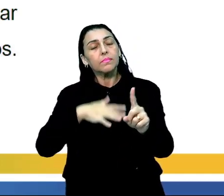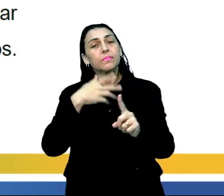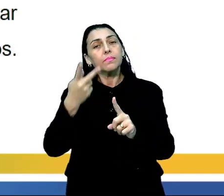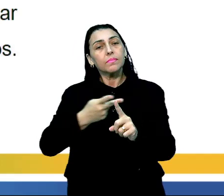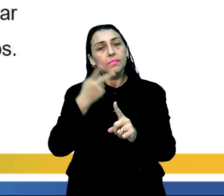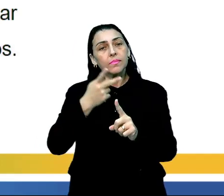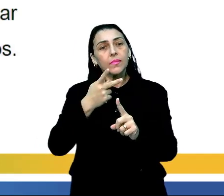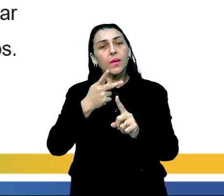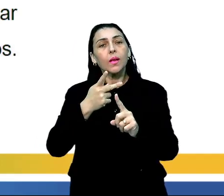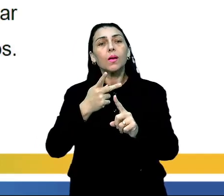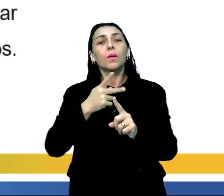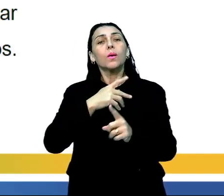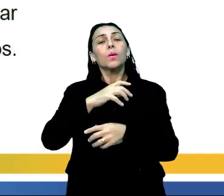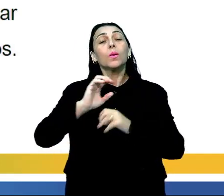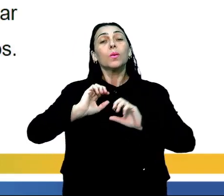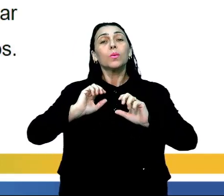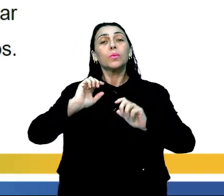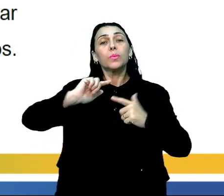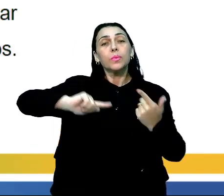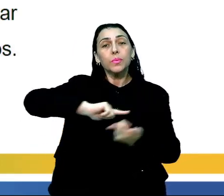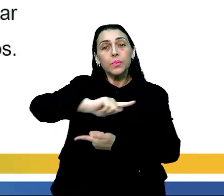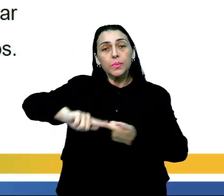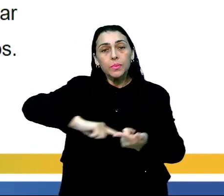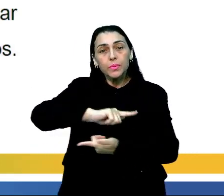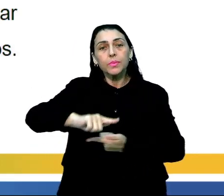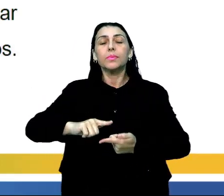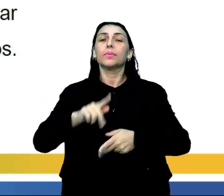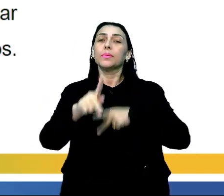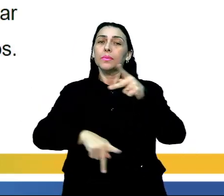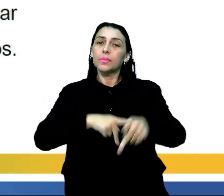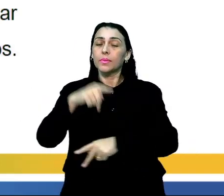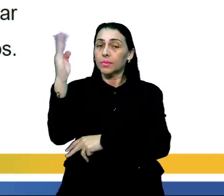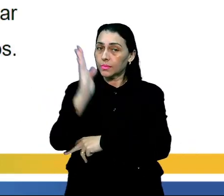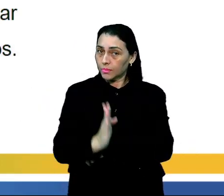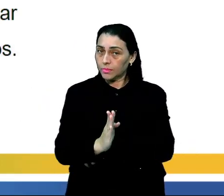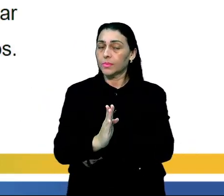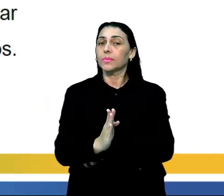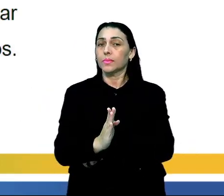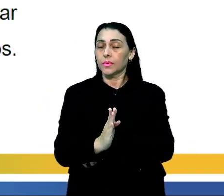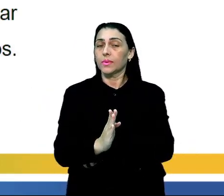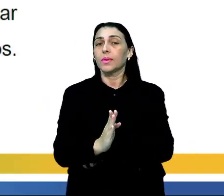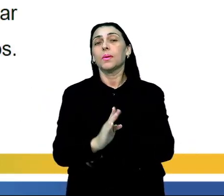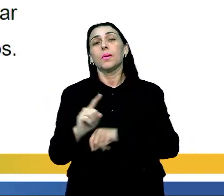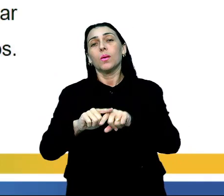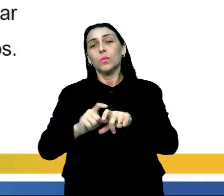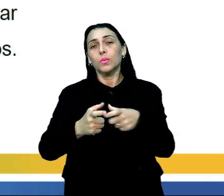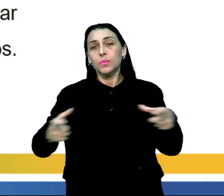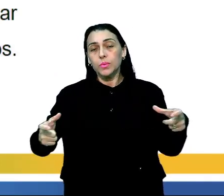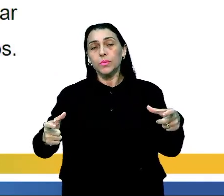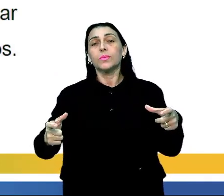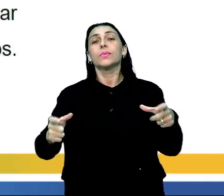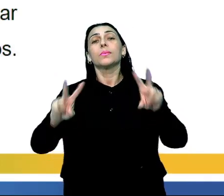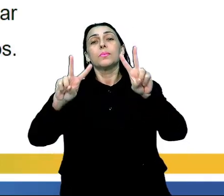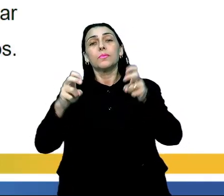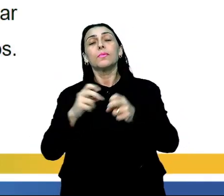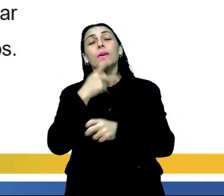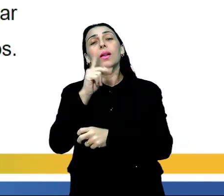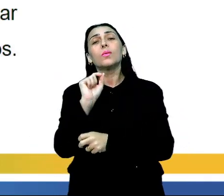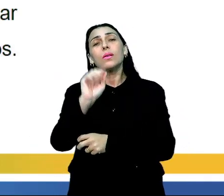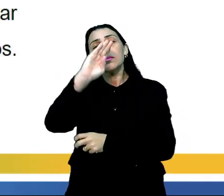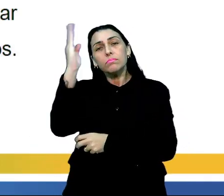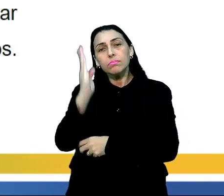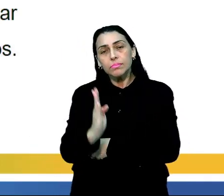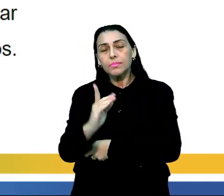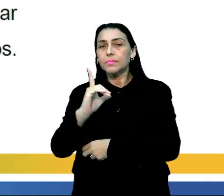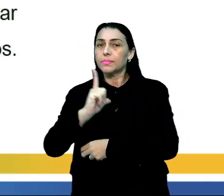são manifestações populares no Brasil. Então, o tema é bem abrangente, porém, nós estamos falando de Brasil.